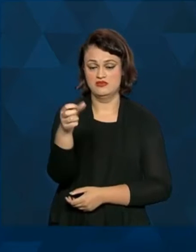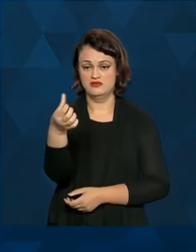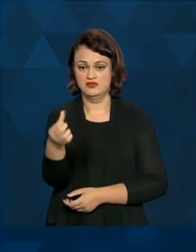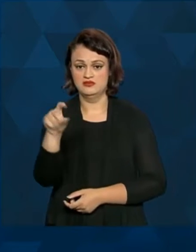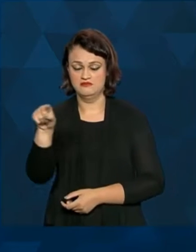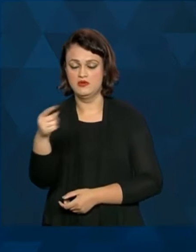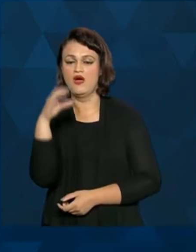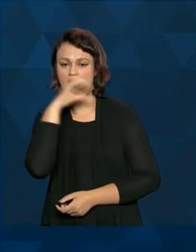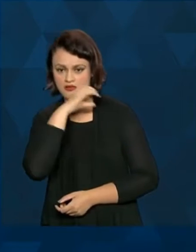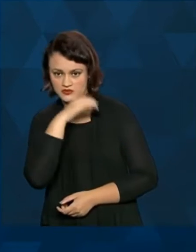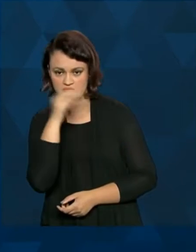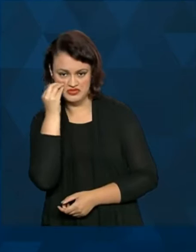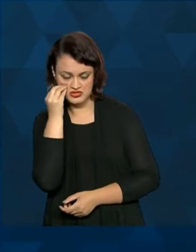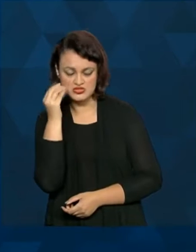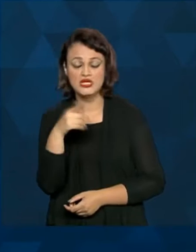55.160 rápidos e